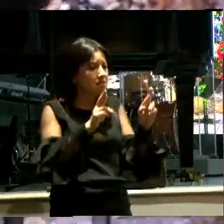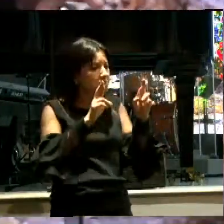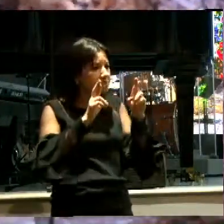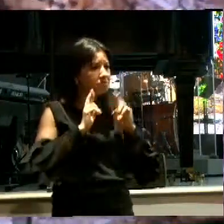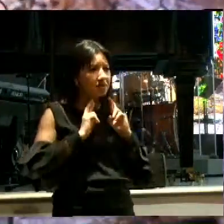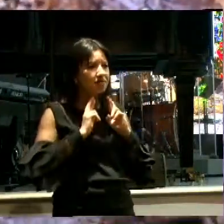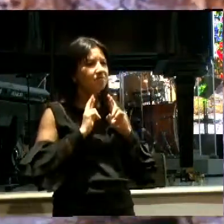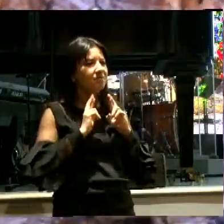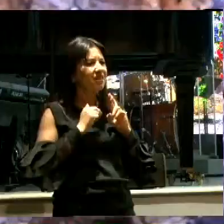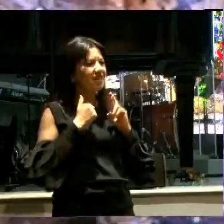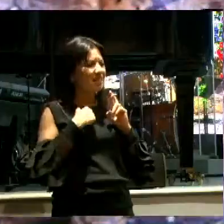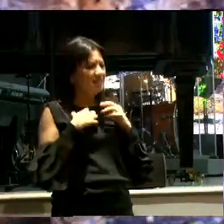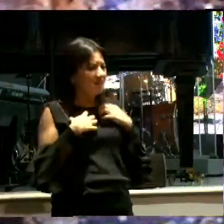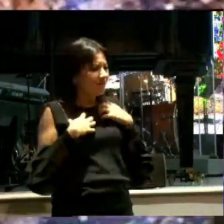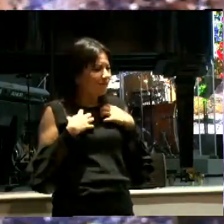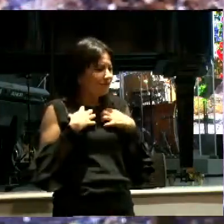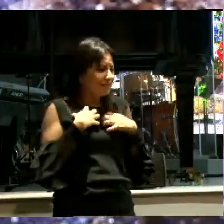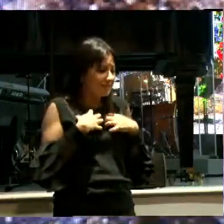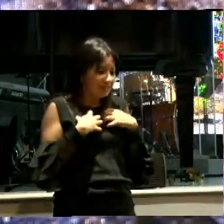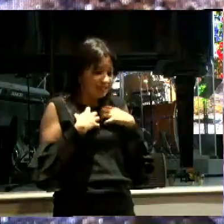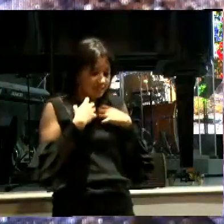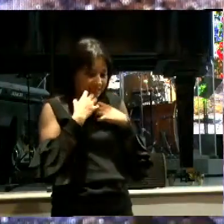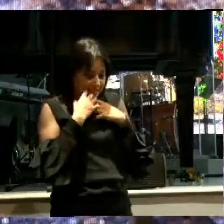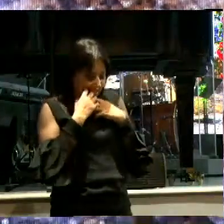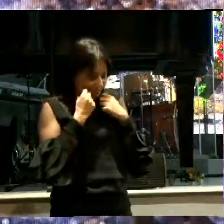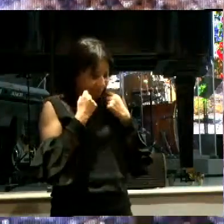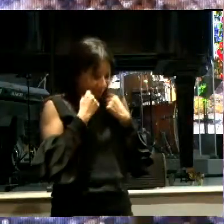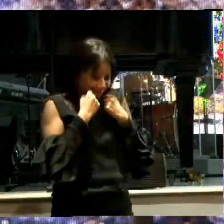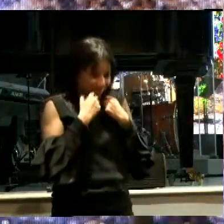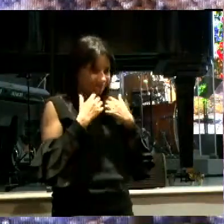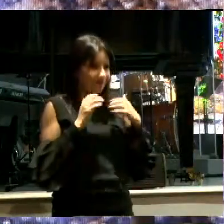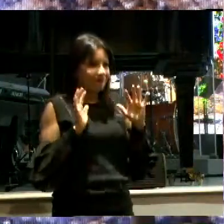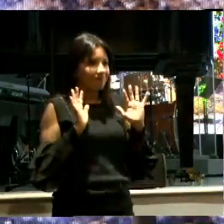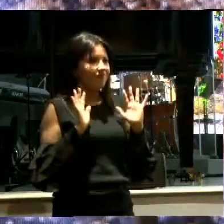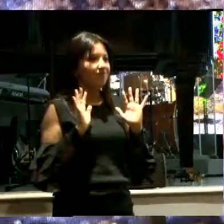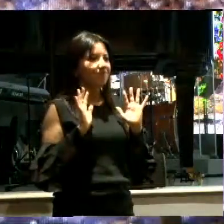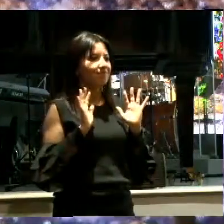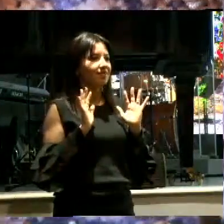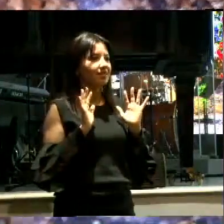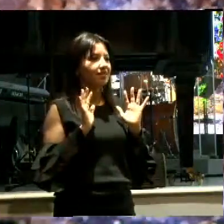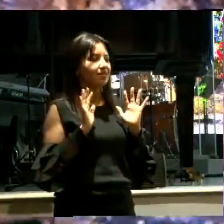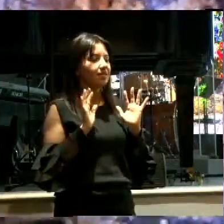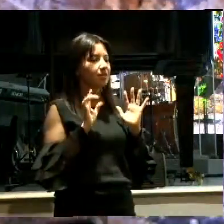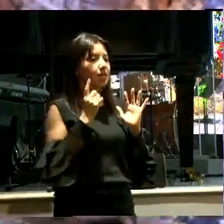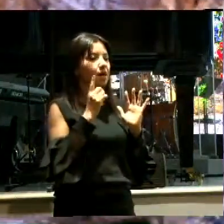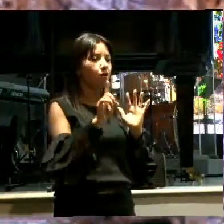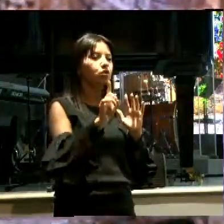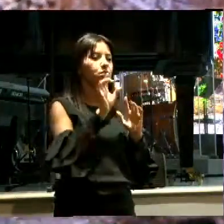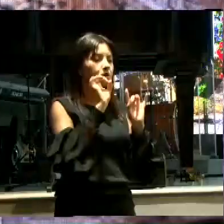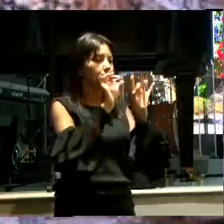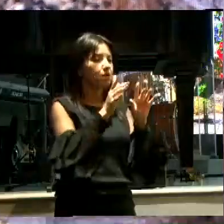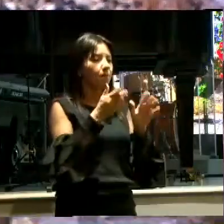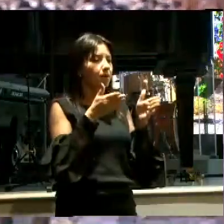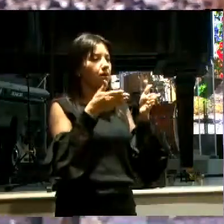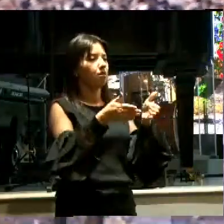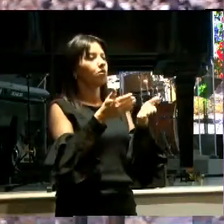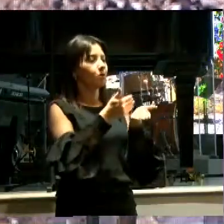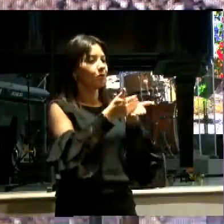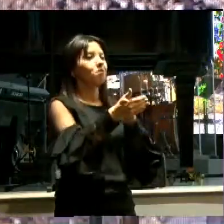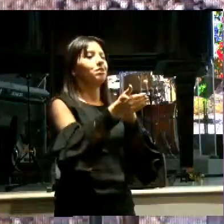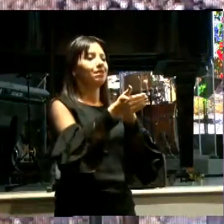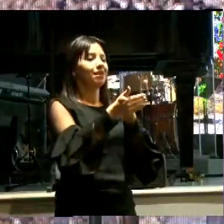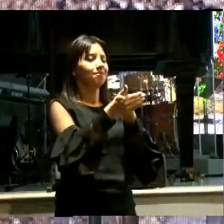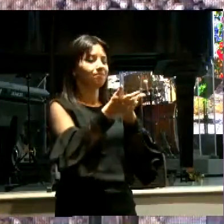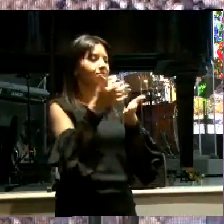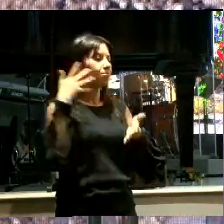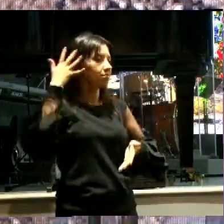aquilo foi me constrangendo de uma tal forma, que a última, só para mim entrar na minha mensagem aqui, eu vou te dizer